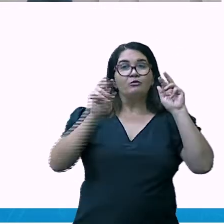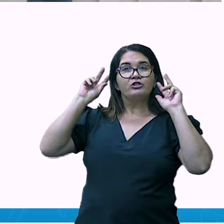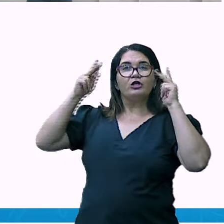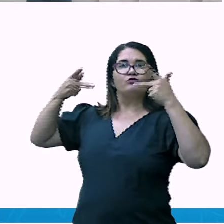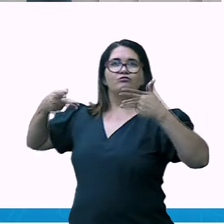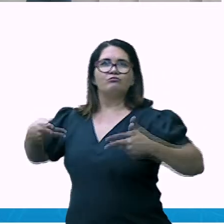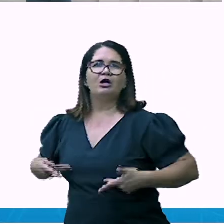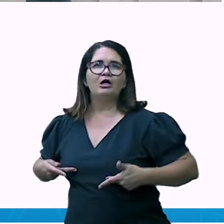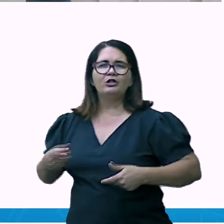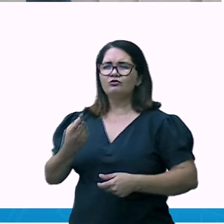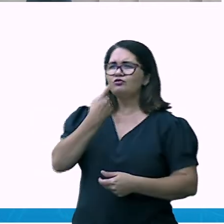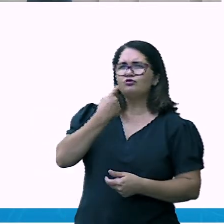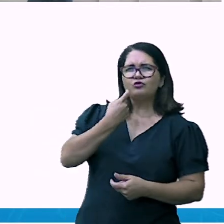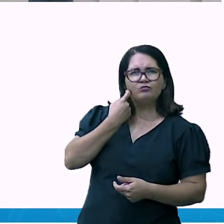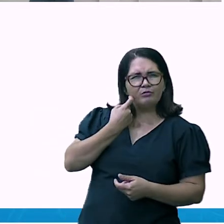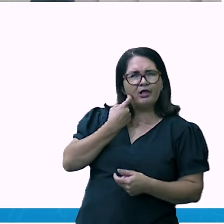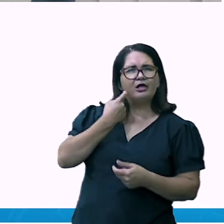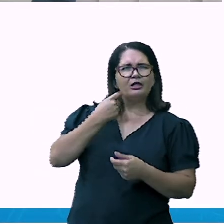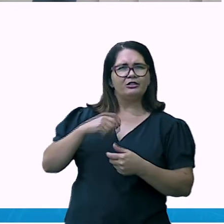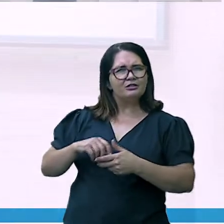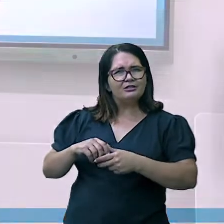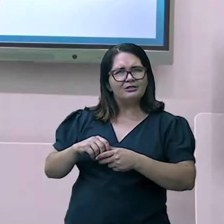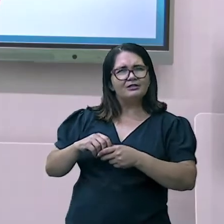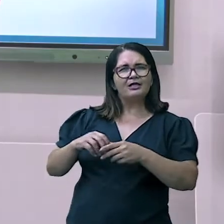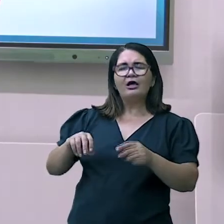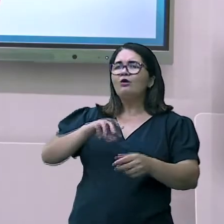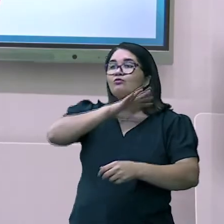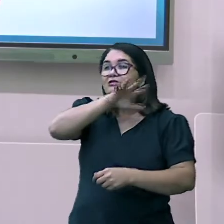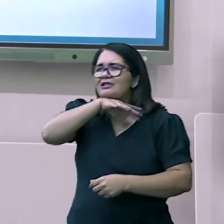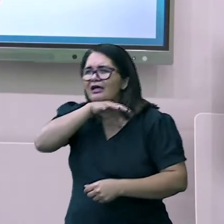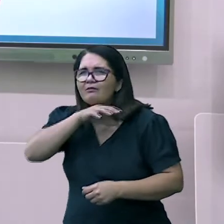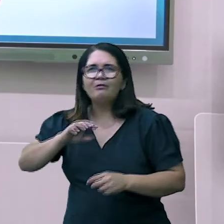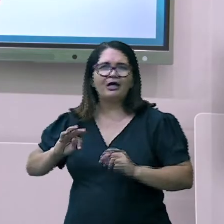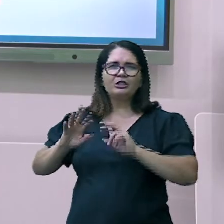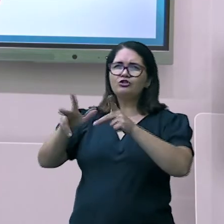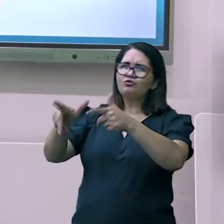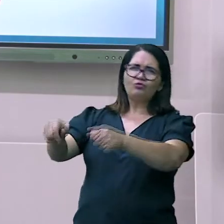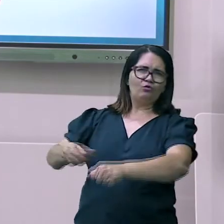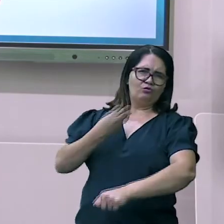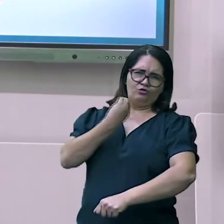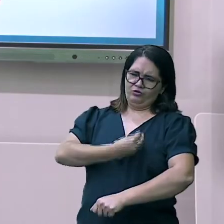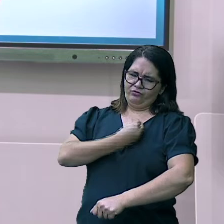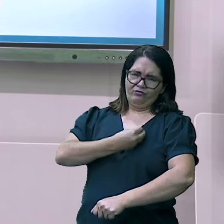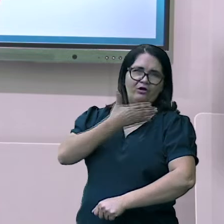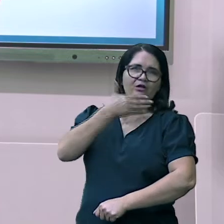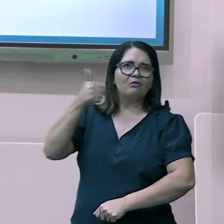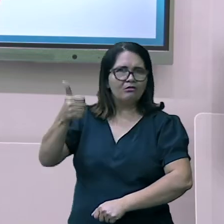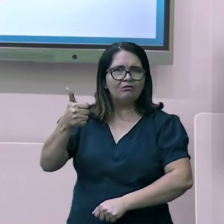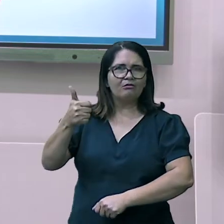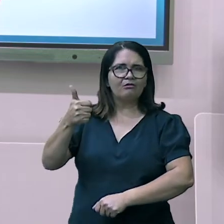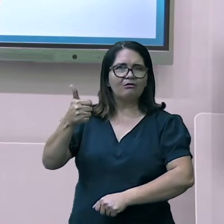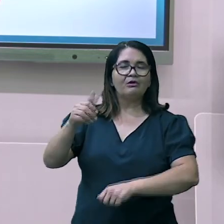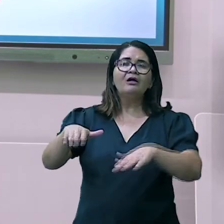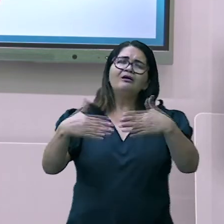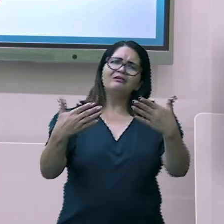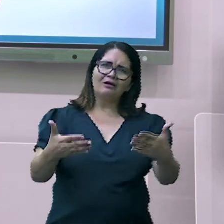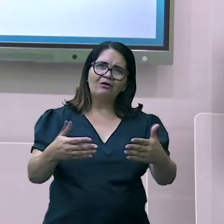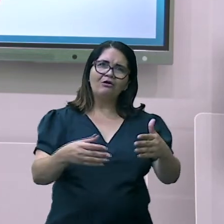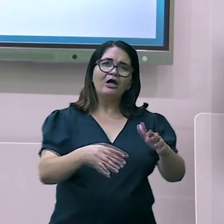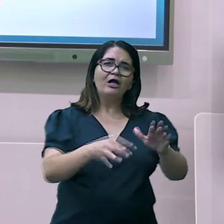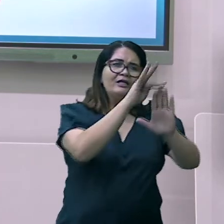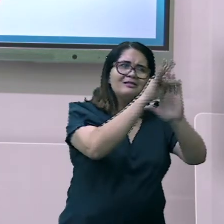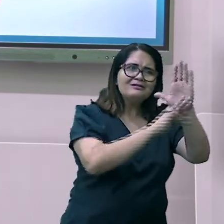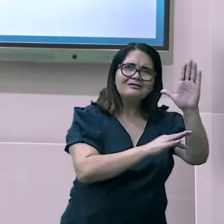os peixes e os rios. Então, esse relato foi um relato de um indígena e nele